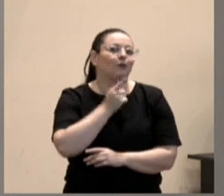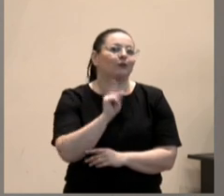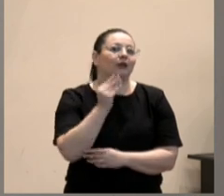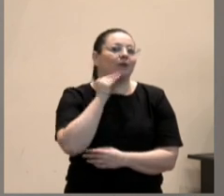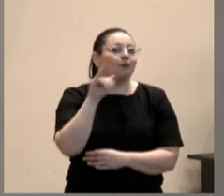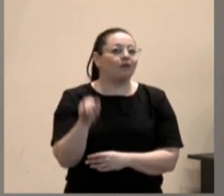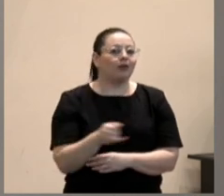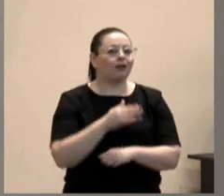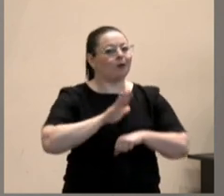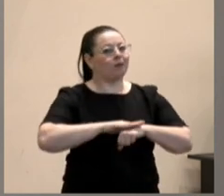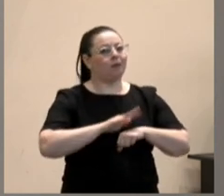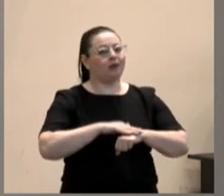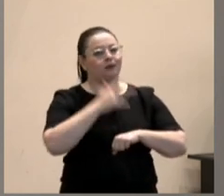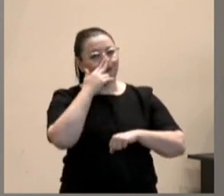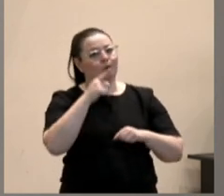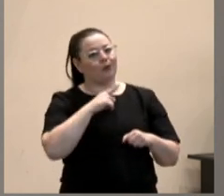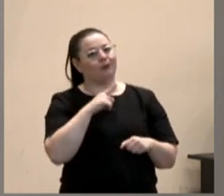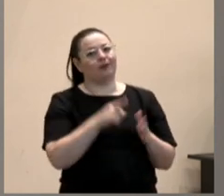início.